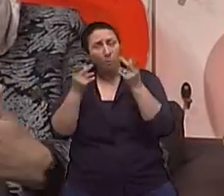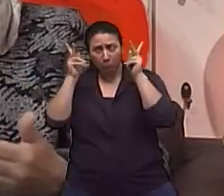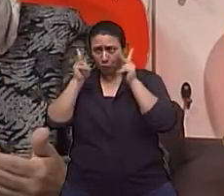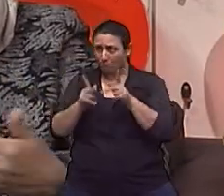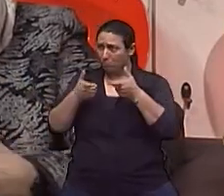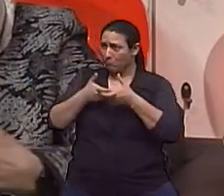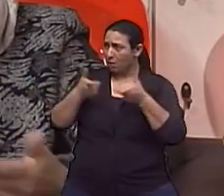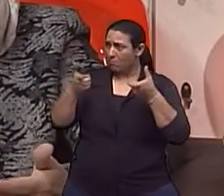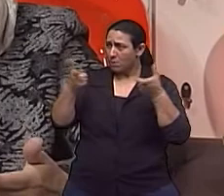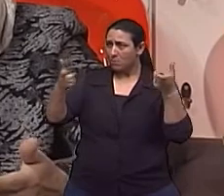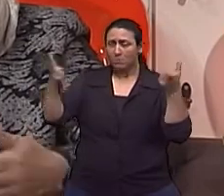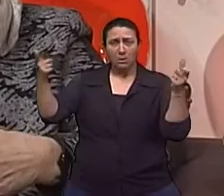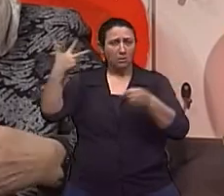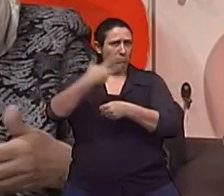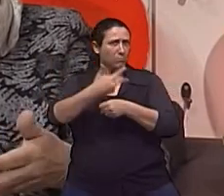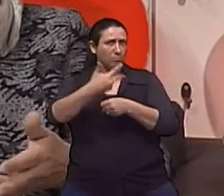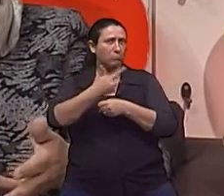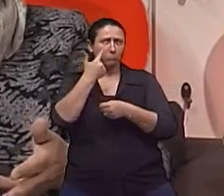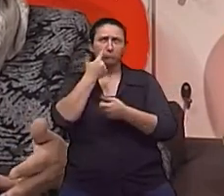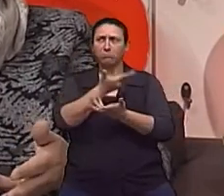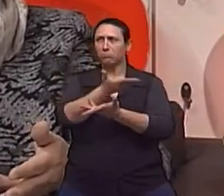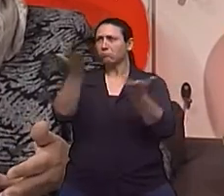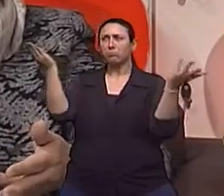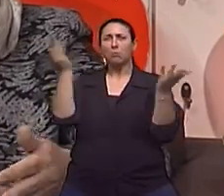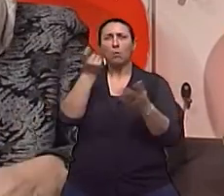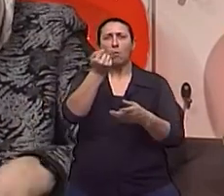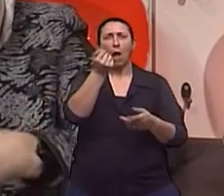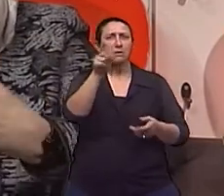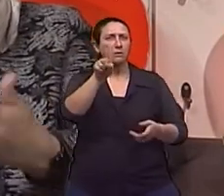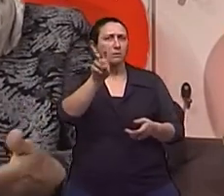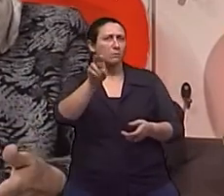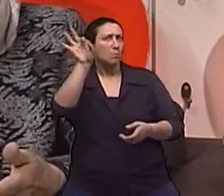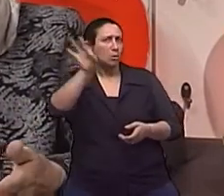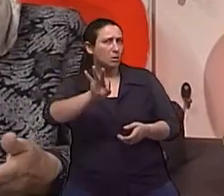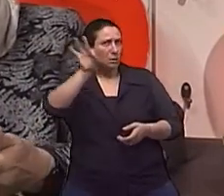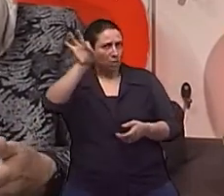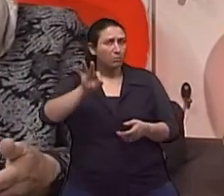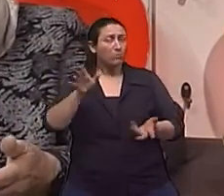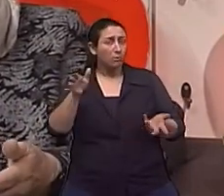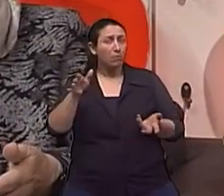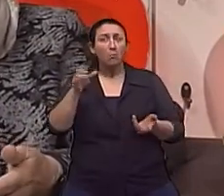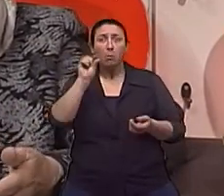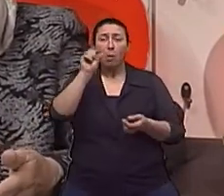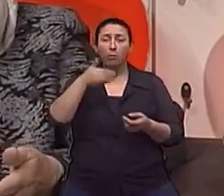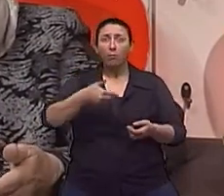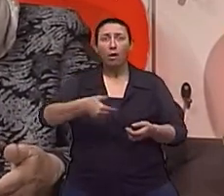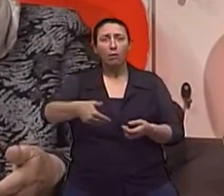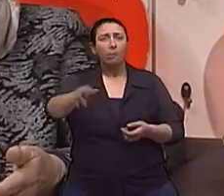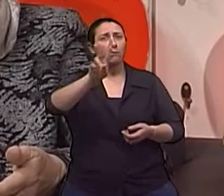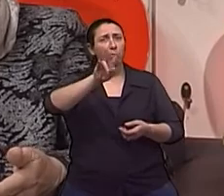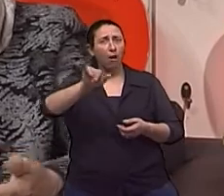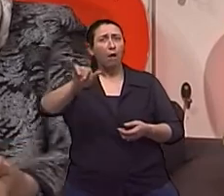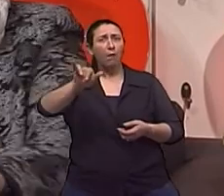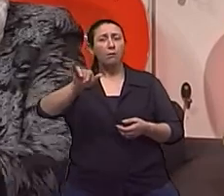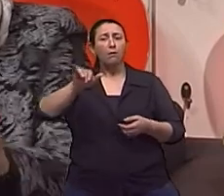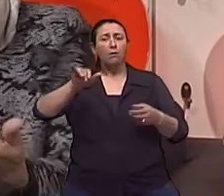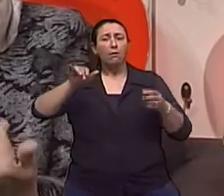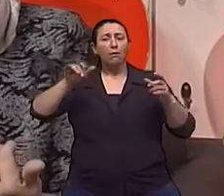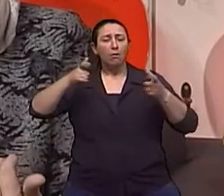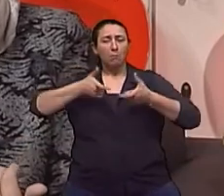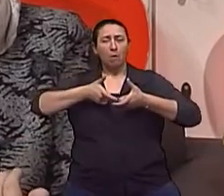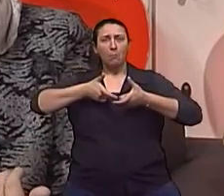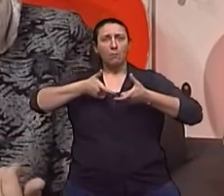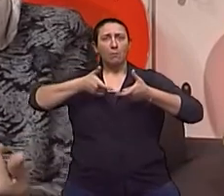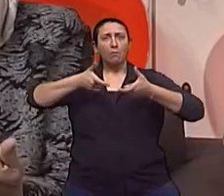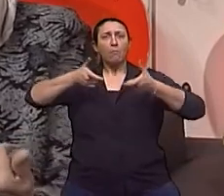população idosa hoje já tá em quase quinze por cento e em poucos anos ela vai chegar um quarto da humanidade ao